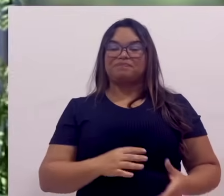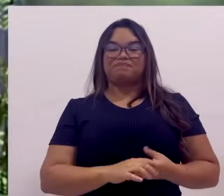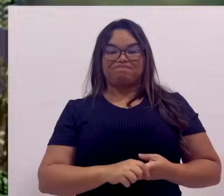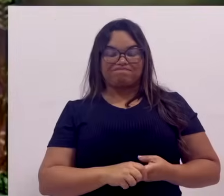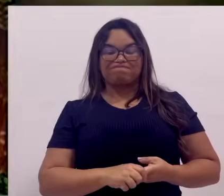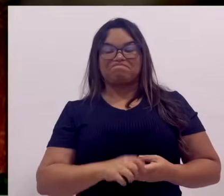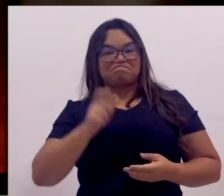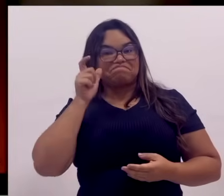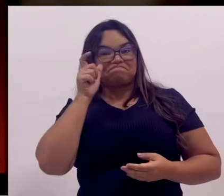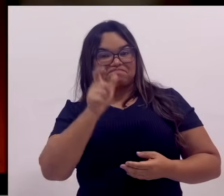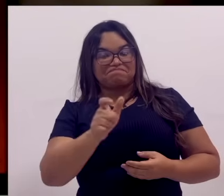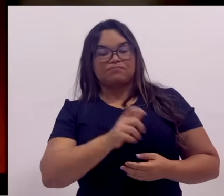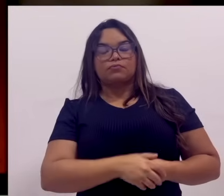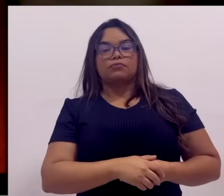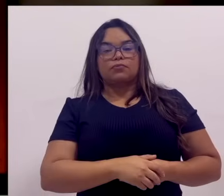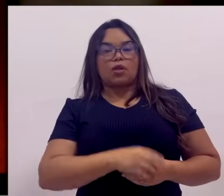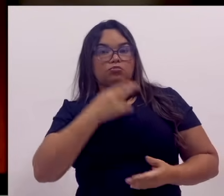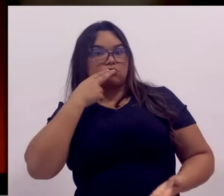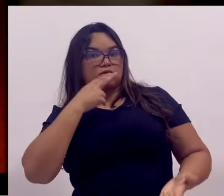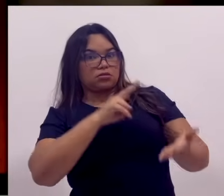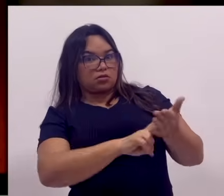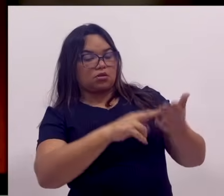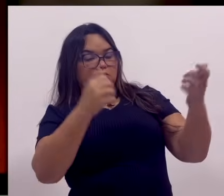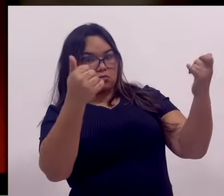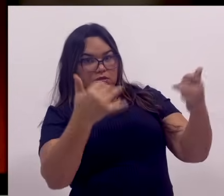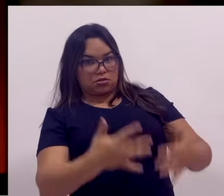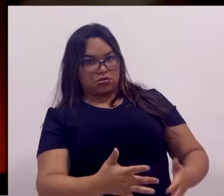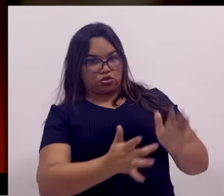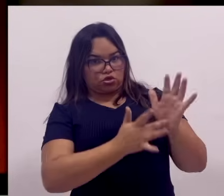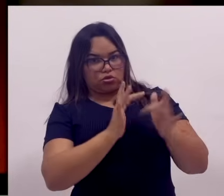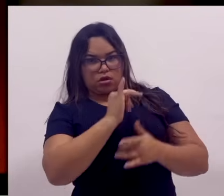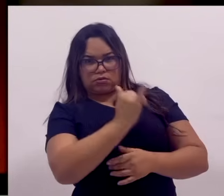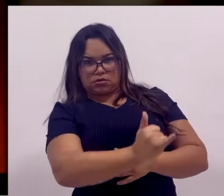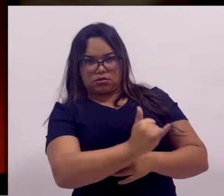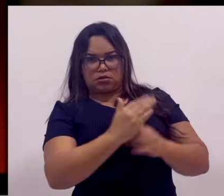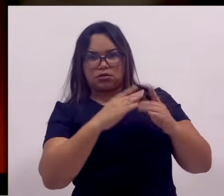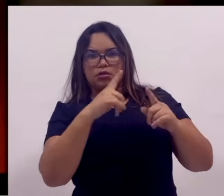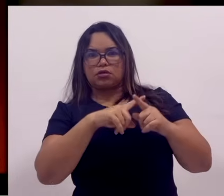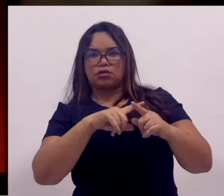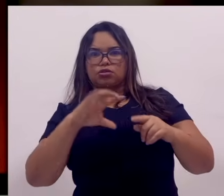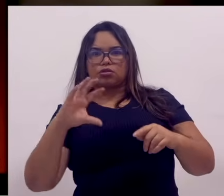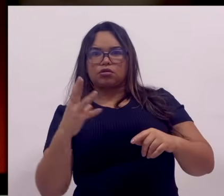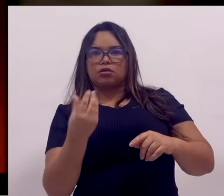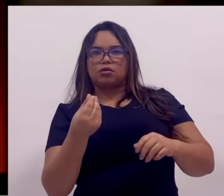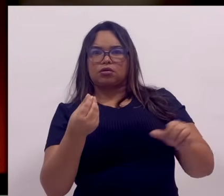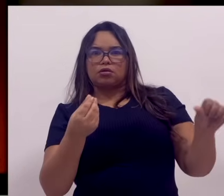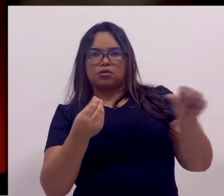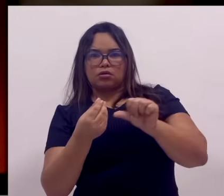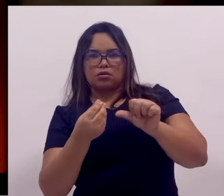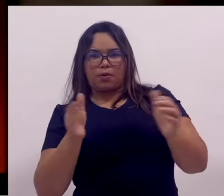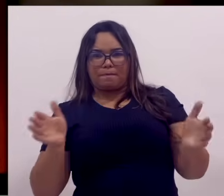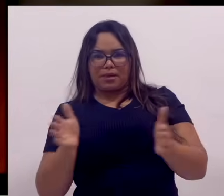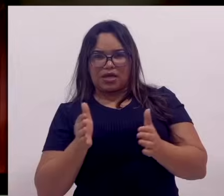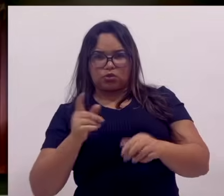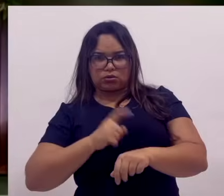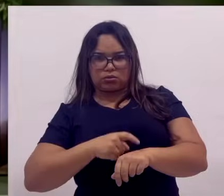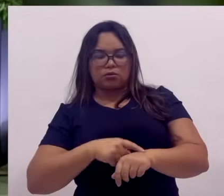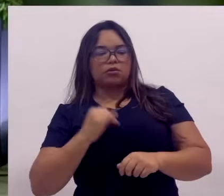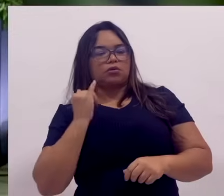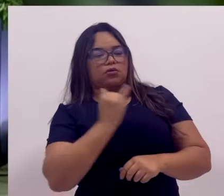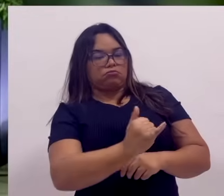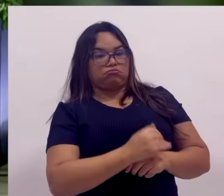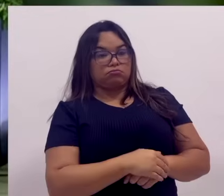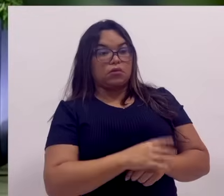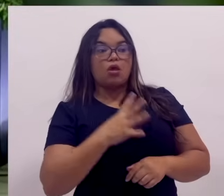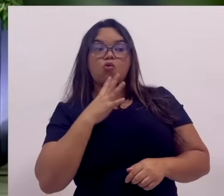Eu conheço as tuas obras, e o teu amor, e o teu serviço, e a tua fé. Lembrem-se